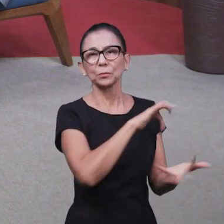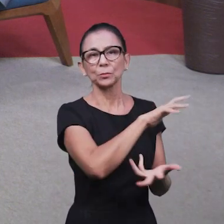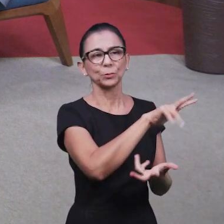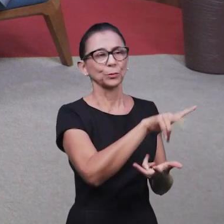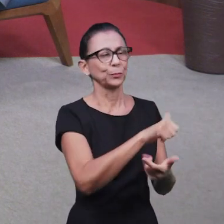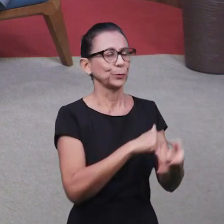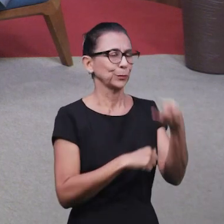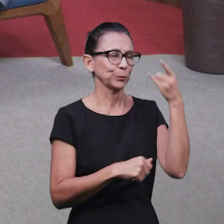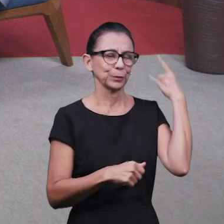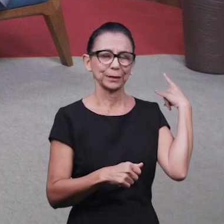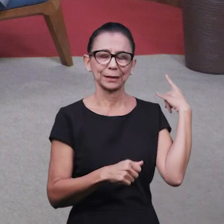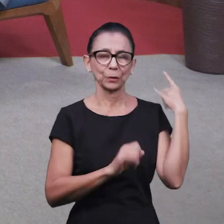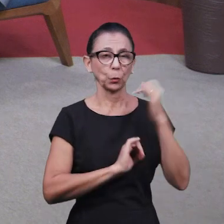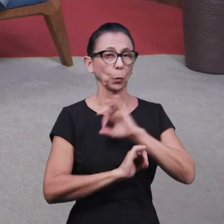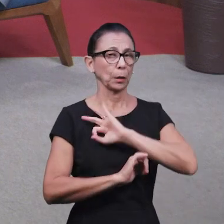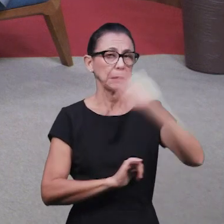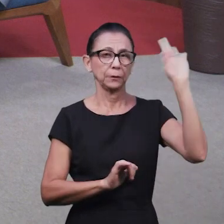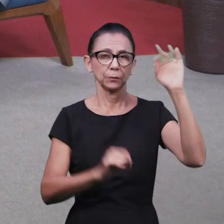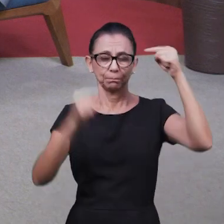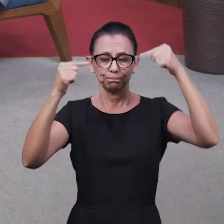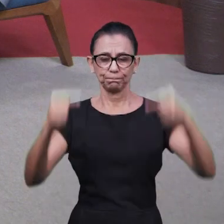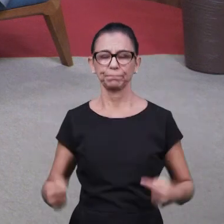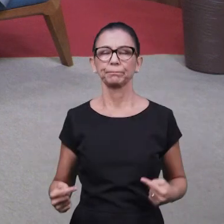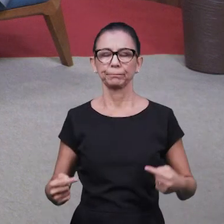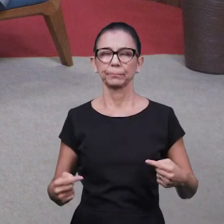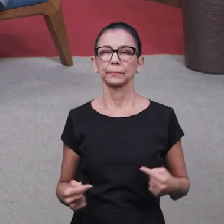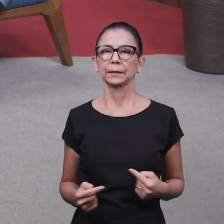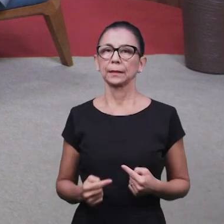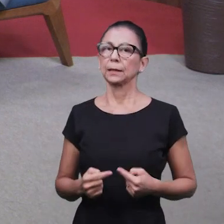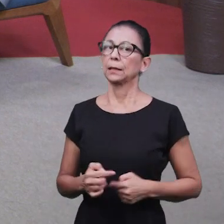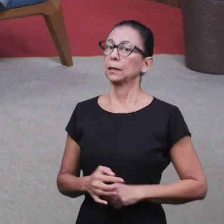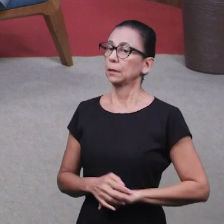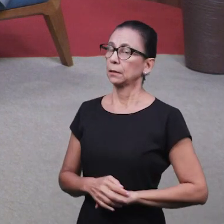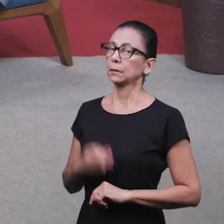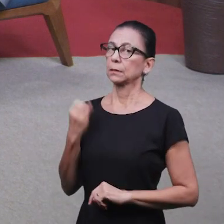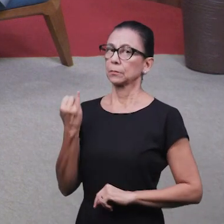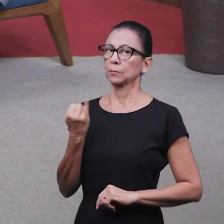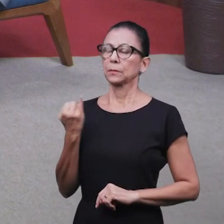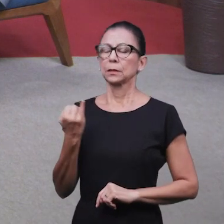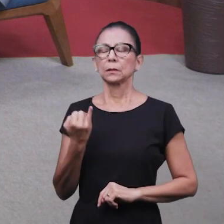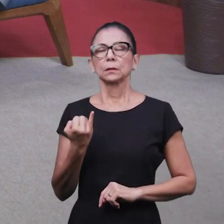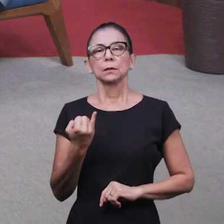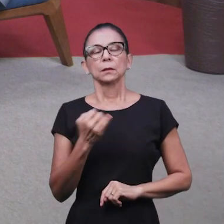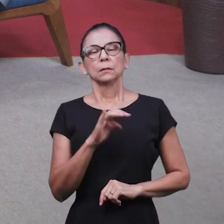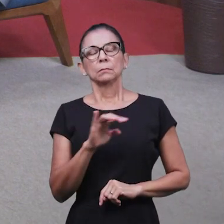terrenos. Isso é uma terrível oposição. Que coisa, hein? E é importante que todos estejam